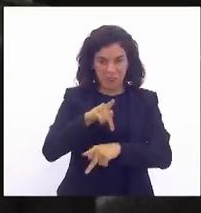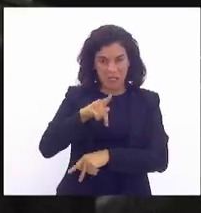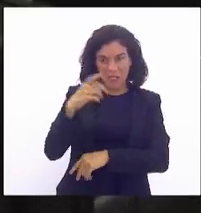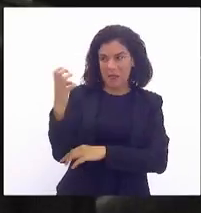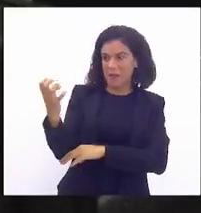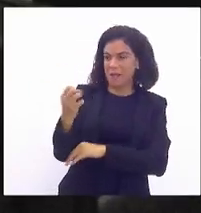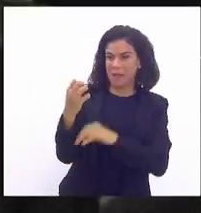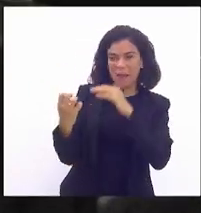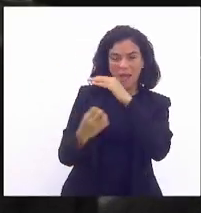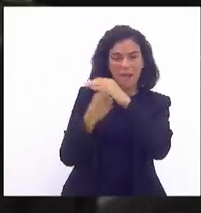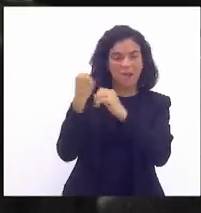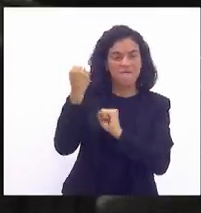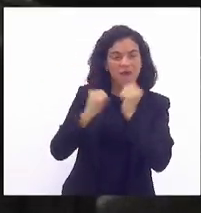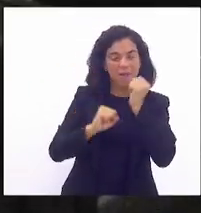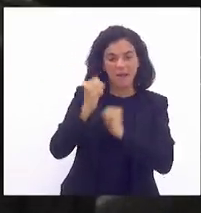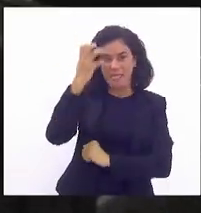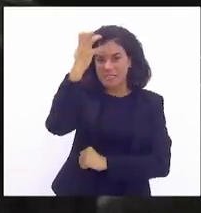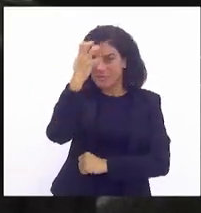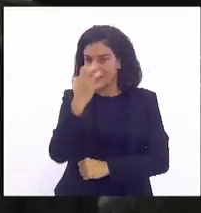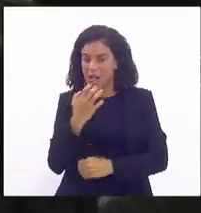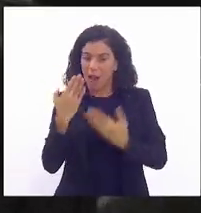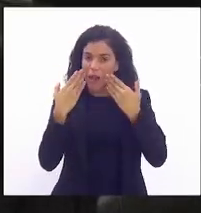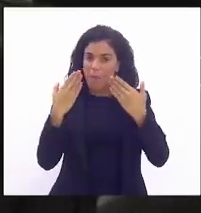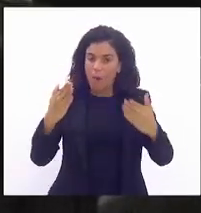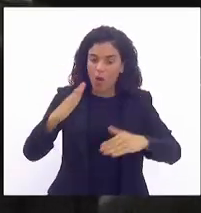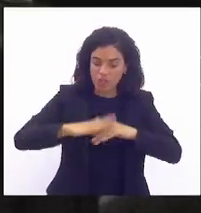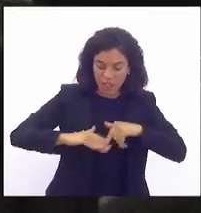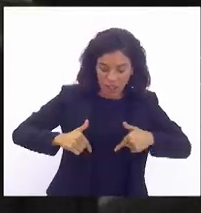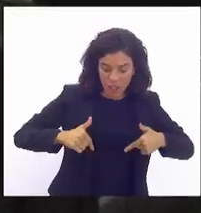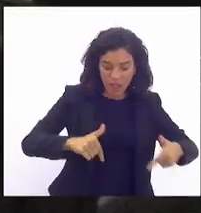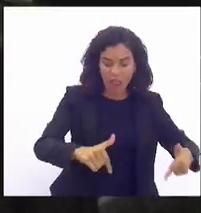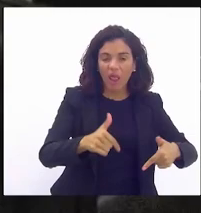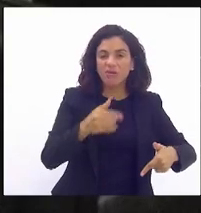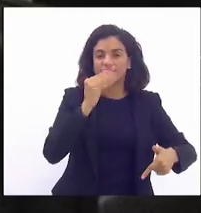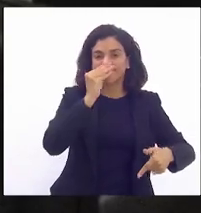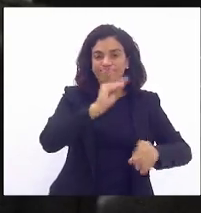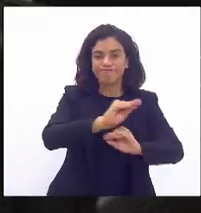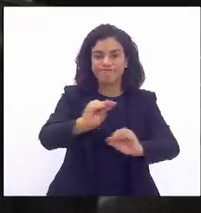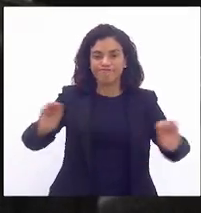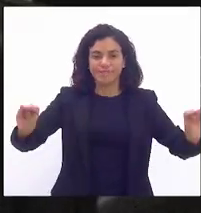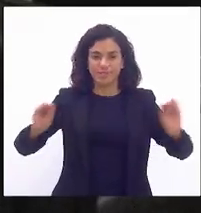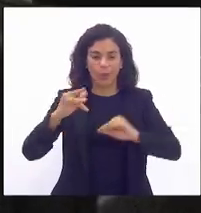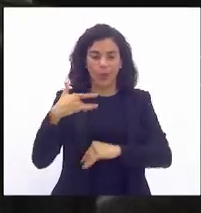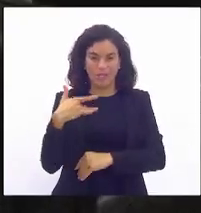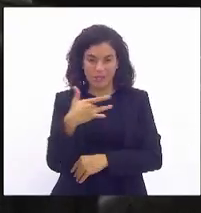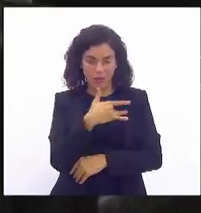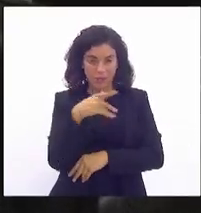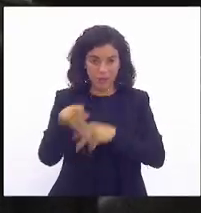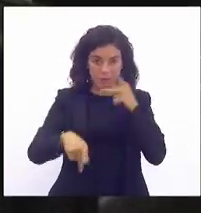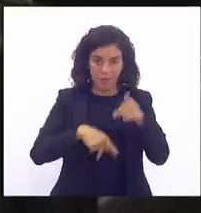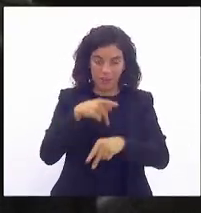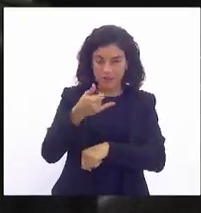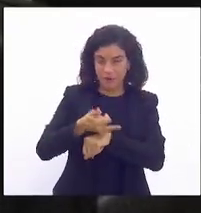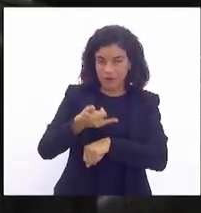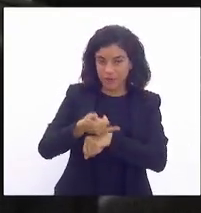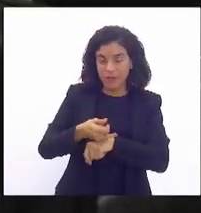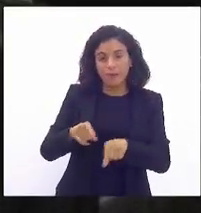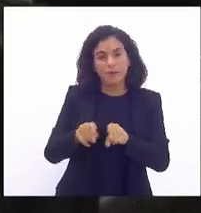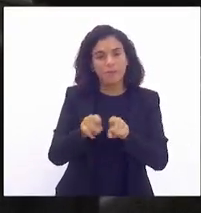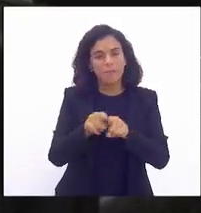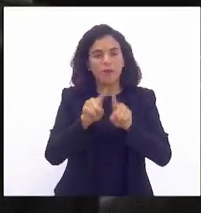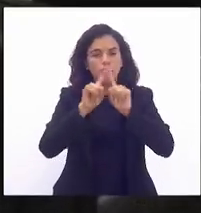nas suas atitudes ela mostra totalmente descompromissada com a saúde da população de Volta Redonda e com